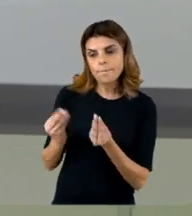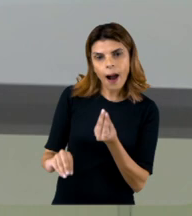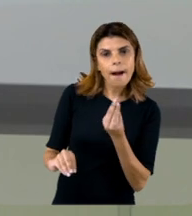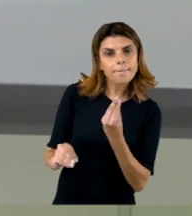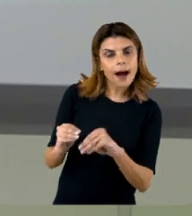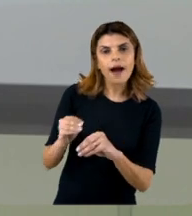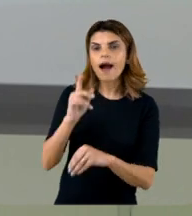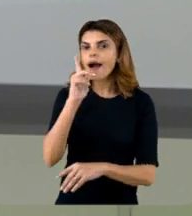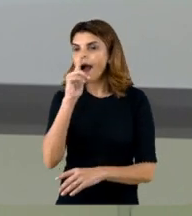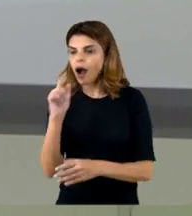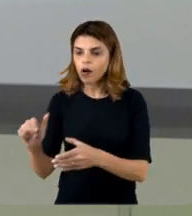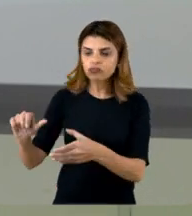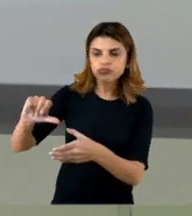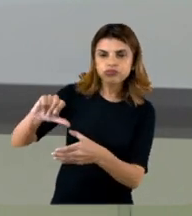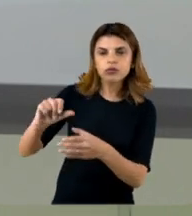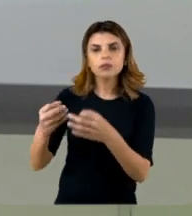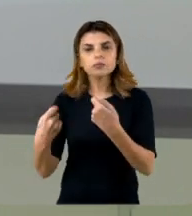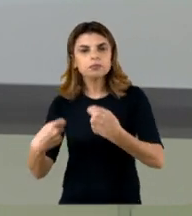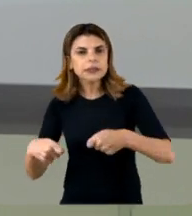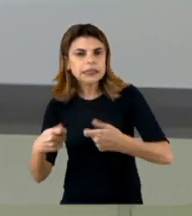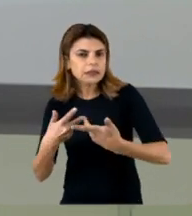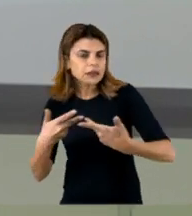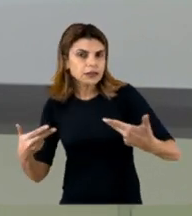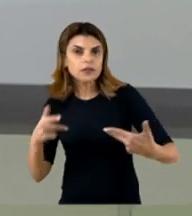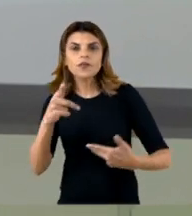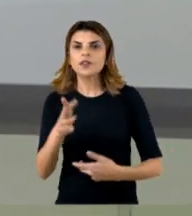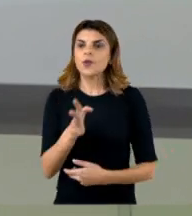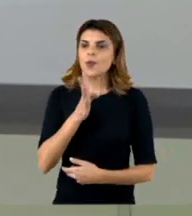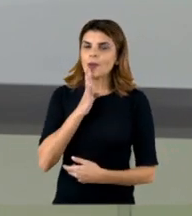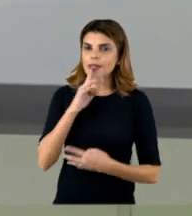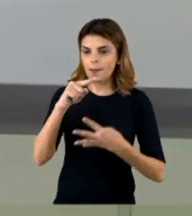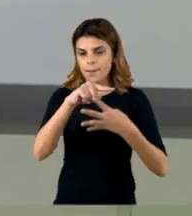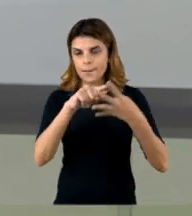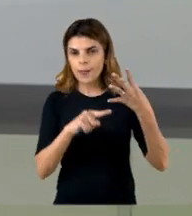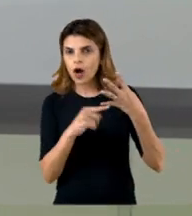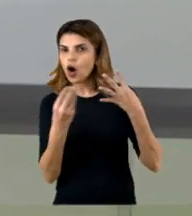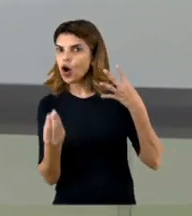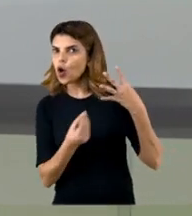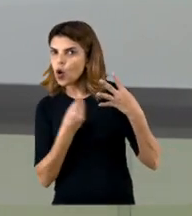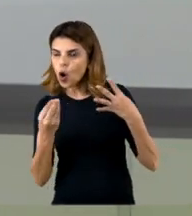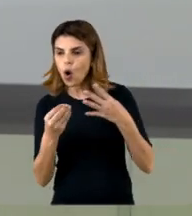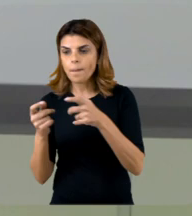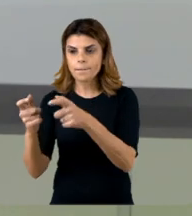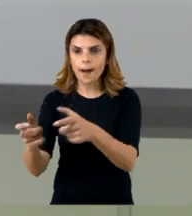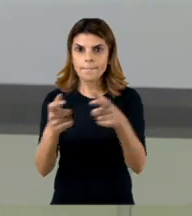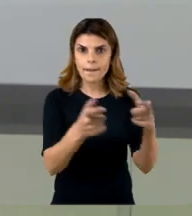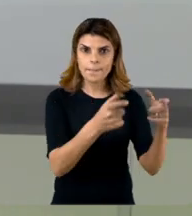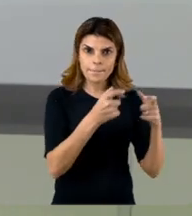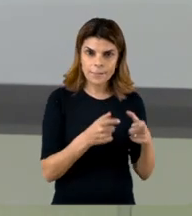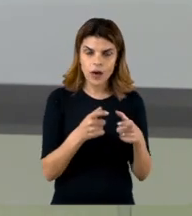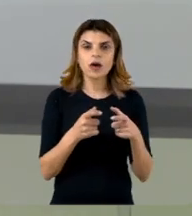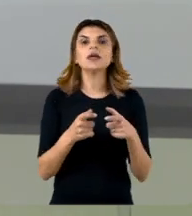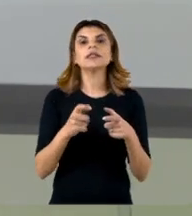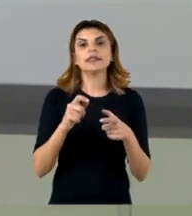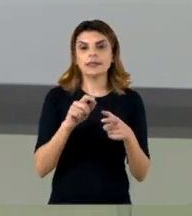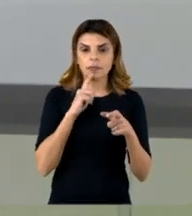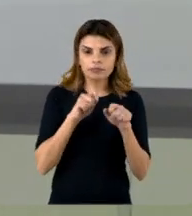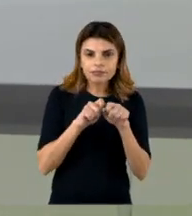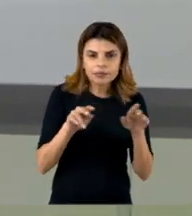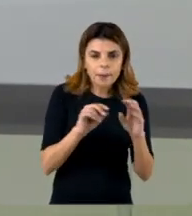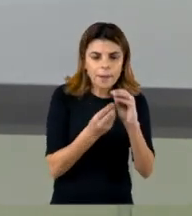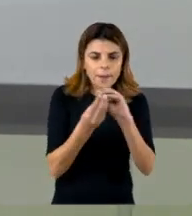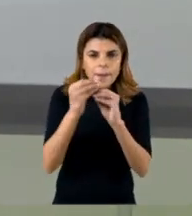apenas completar com água quando for necessário. Você conheceu as quatro formas de distribuição das